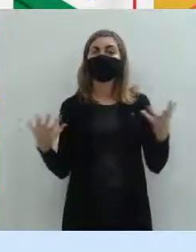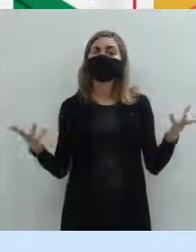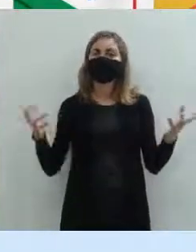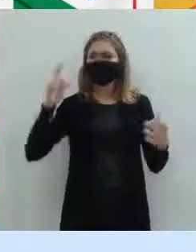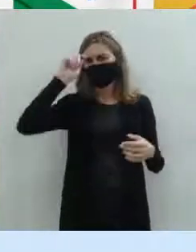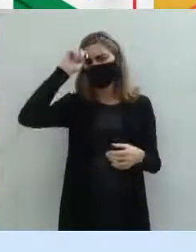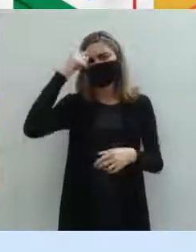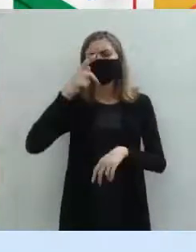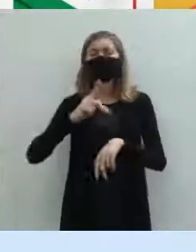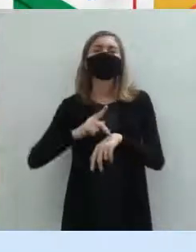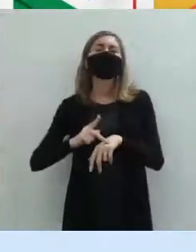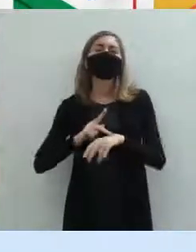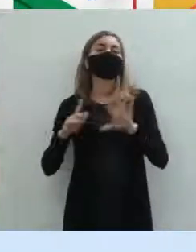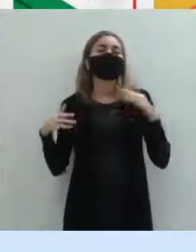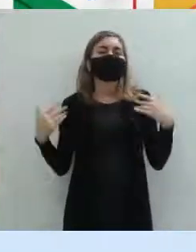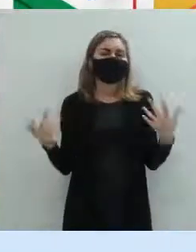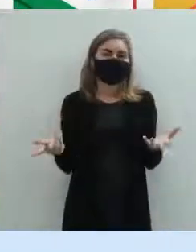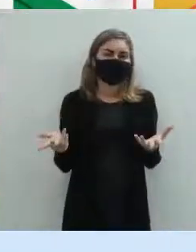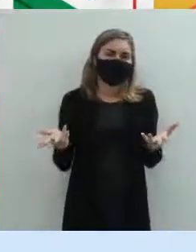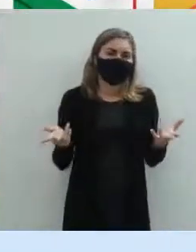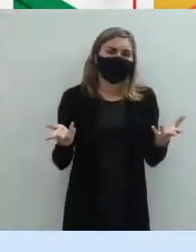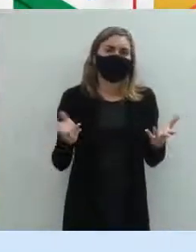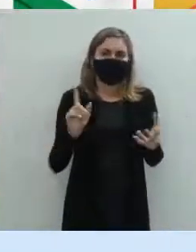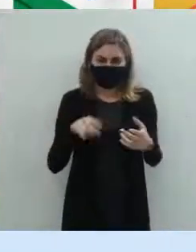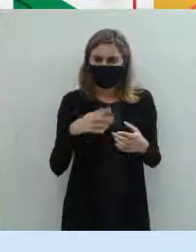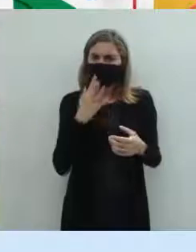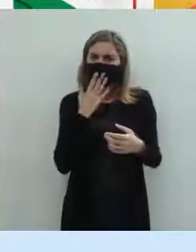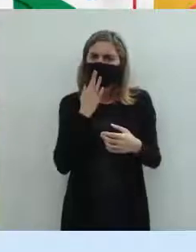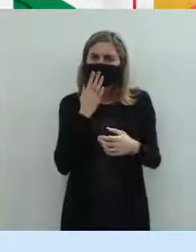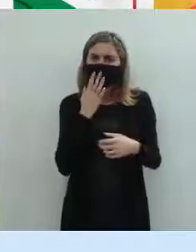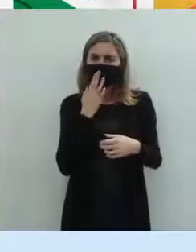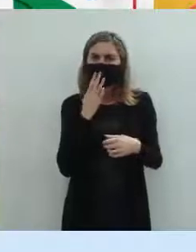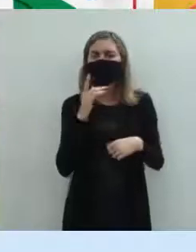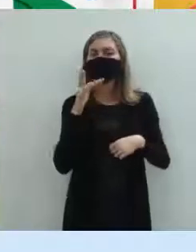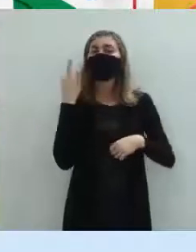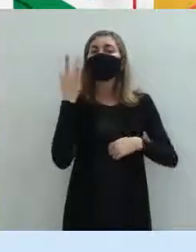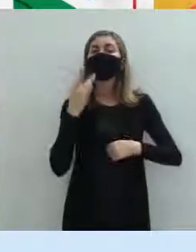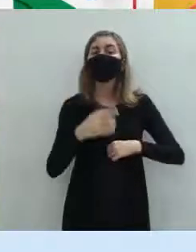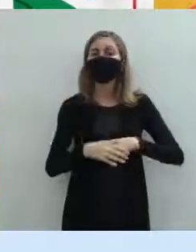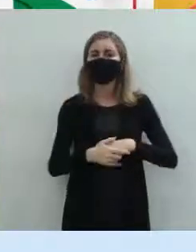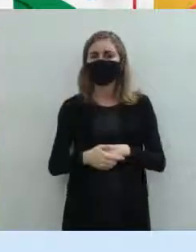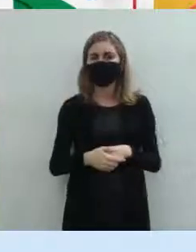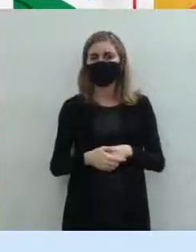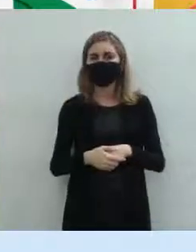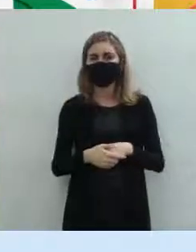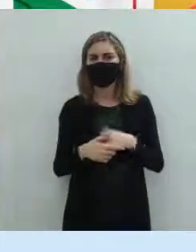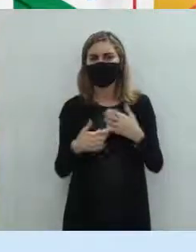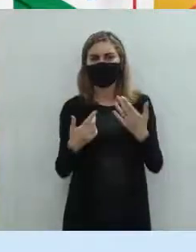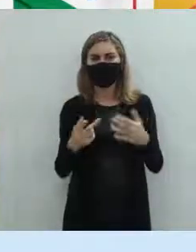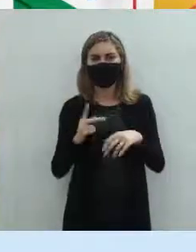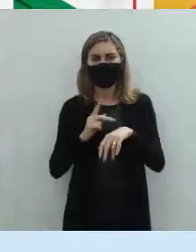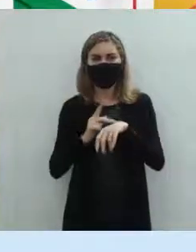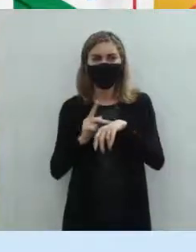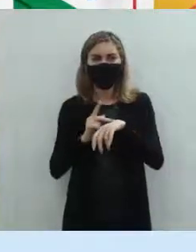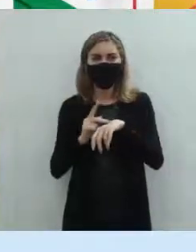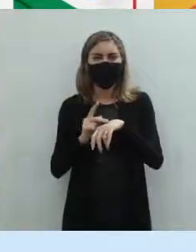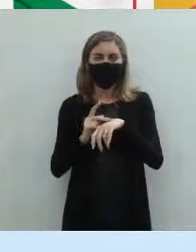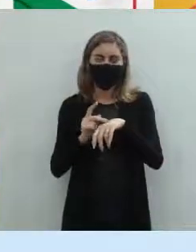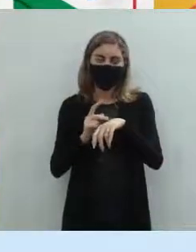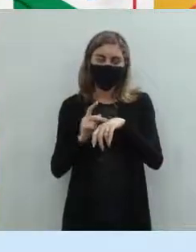preto? O preto é cor? O que é que vocês acham? O